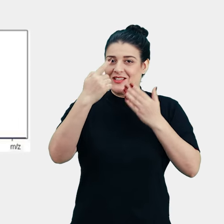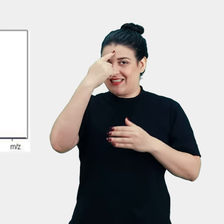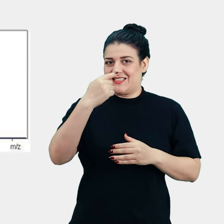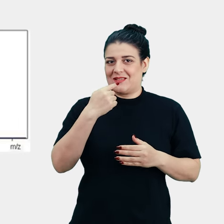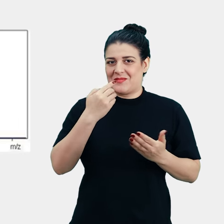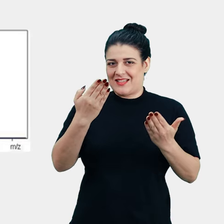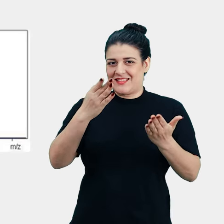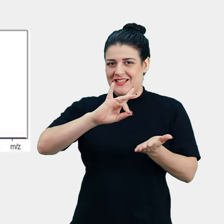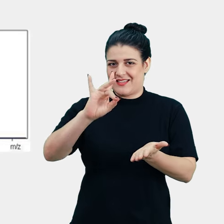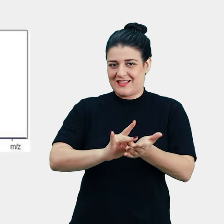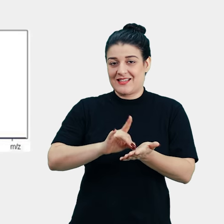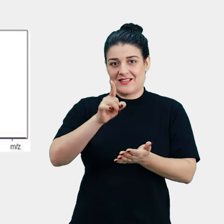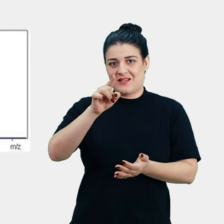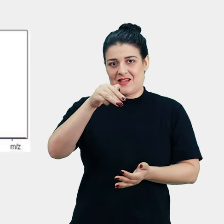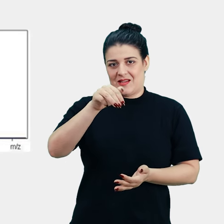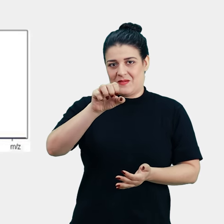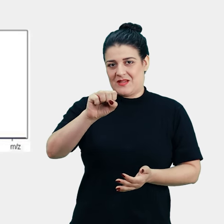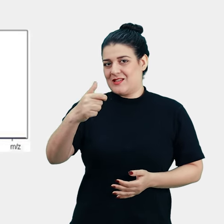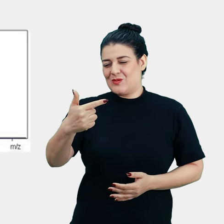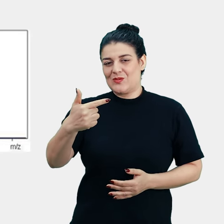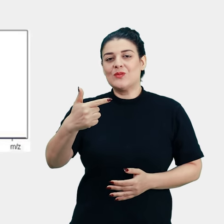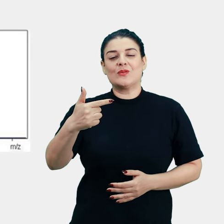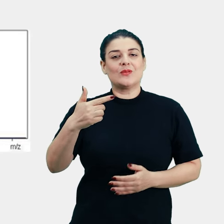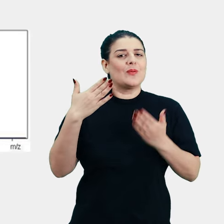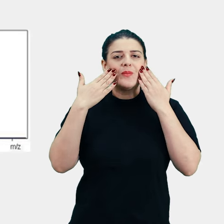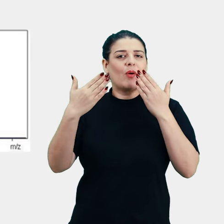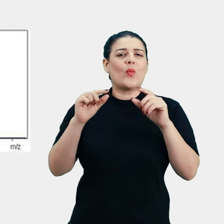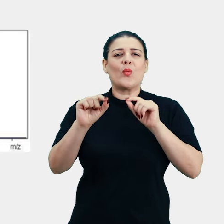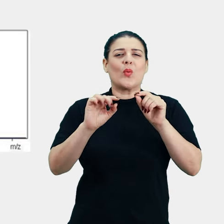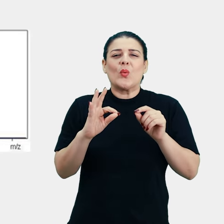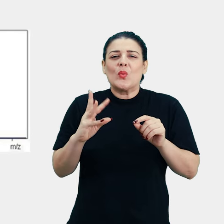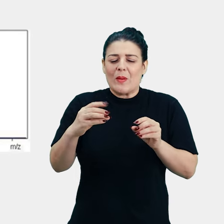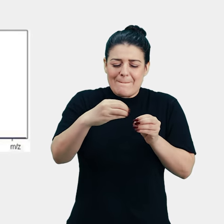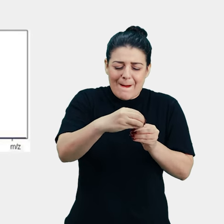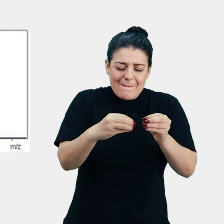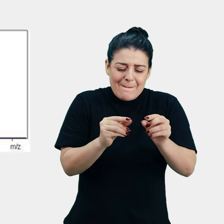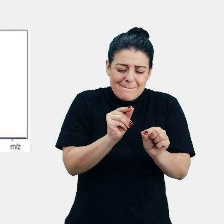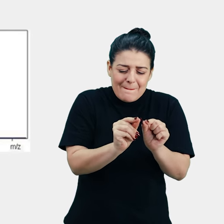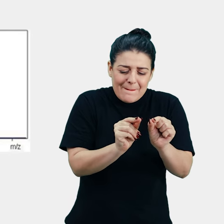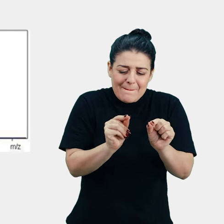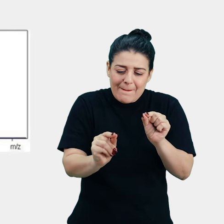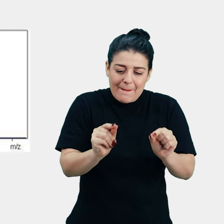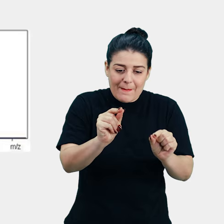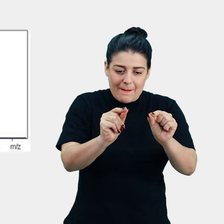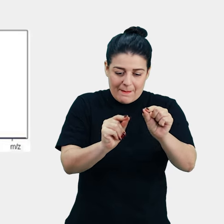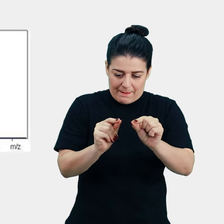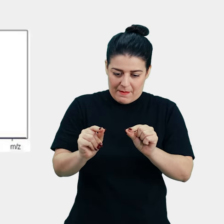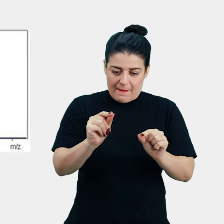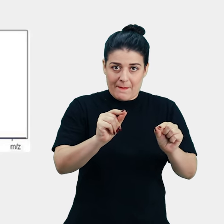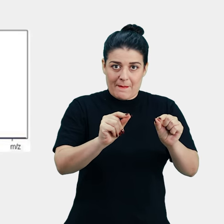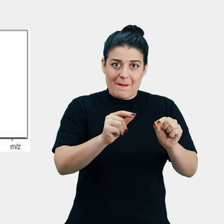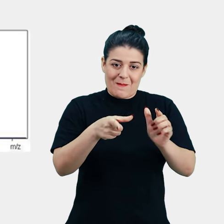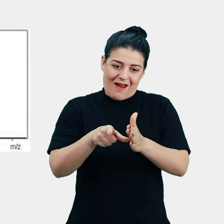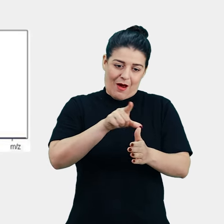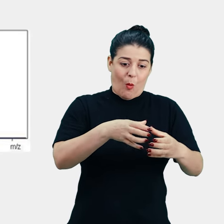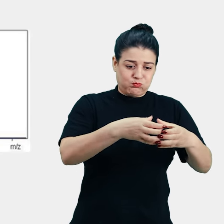abaixo, mostrando um espectro de MS2, mostrando todos os íons fragmentos a partir da quebra,